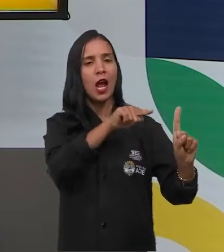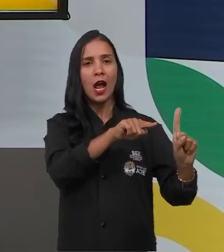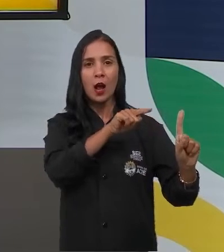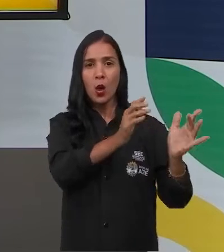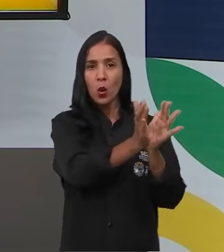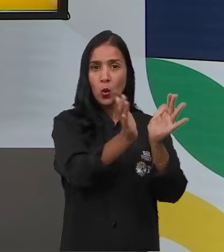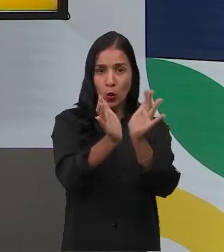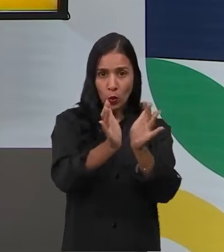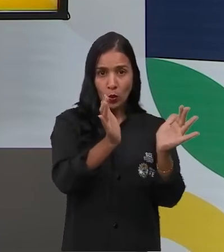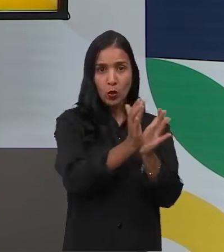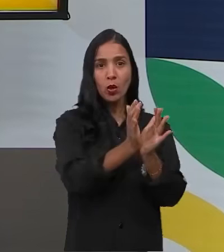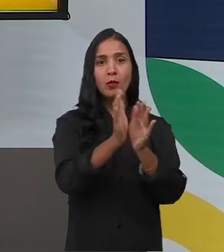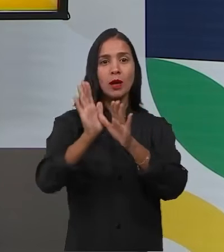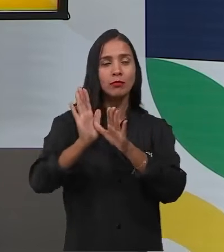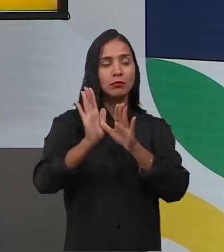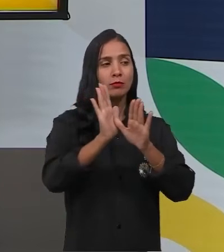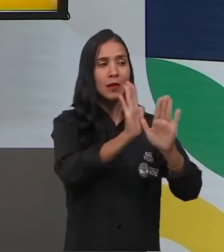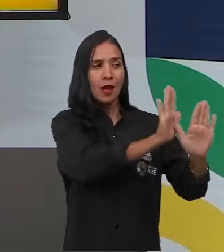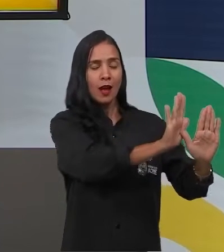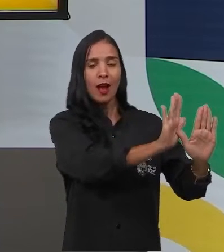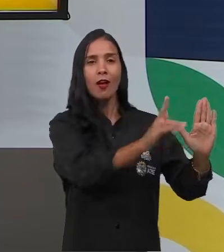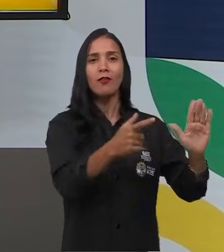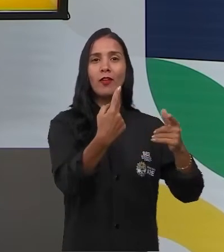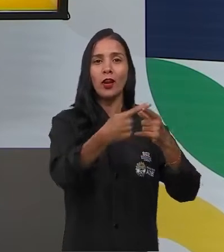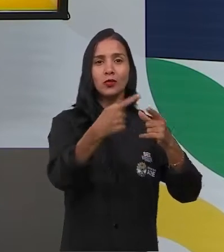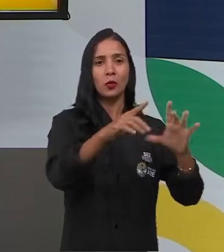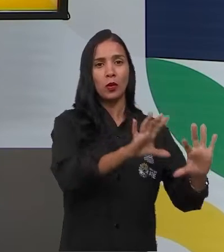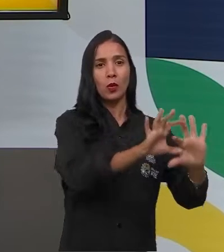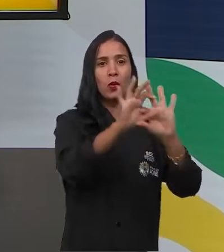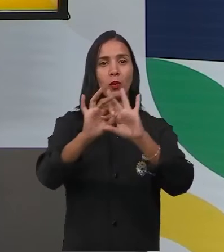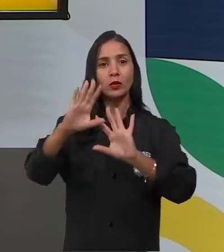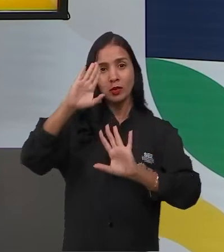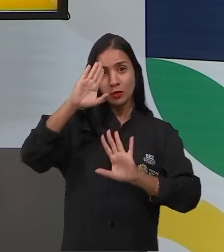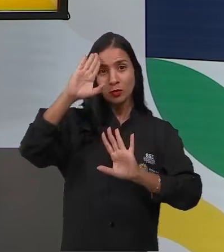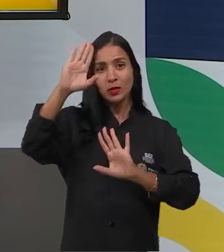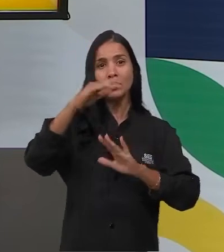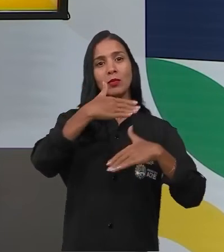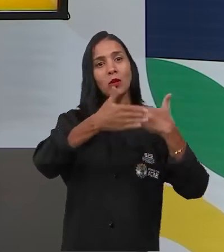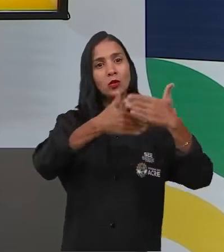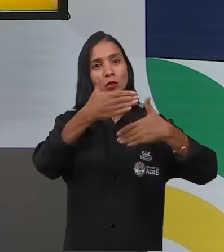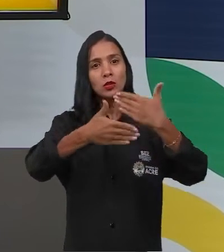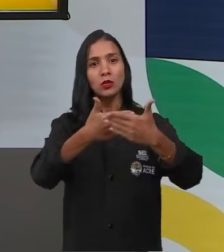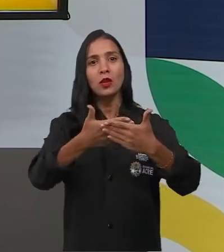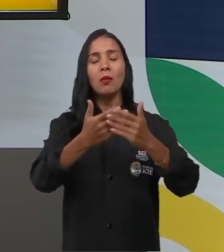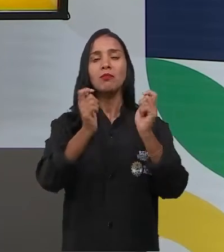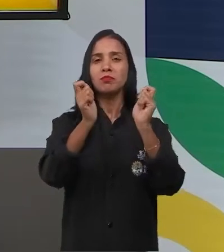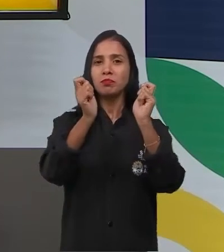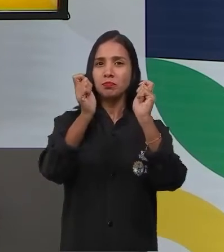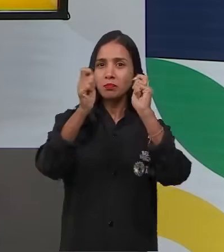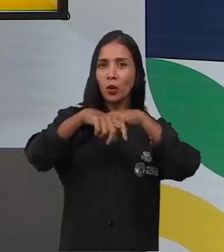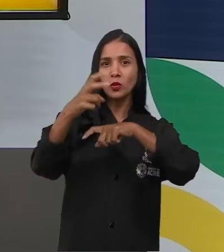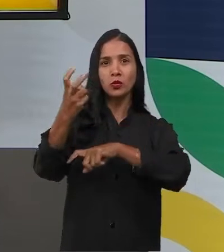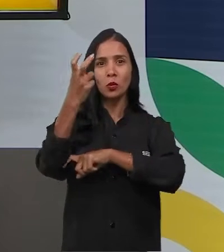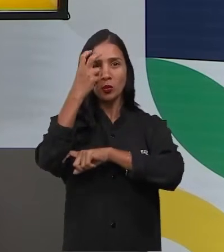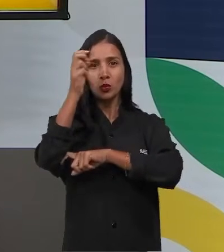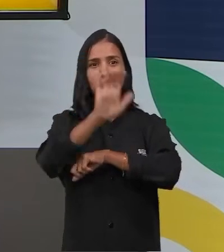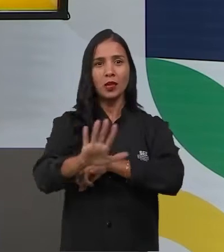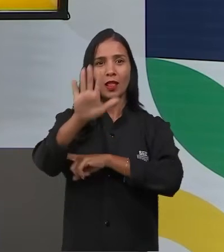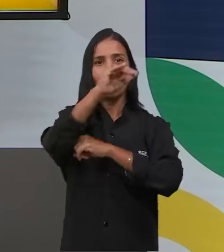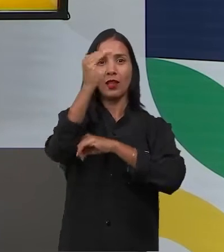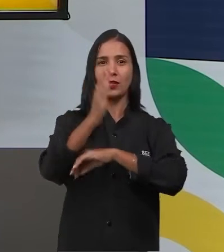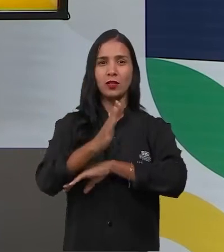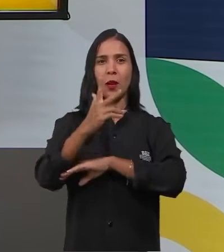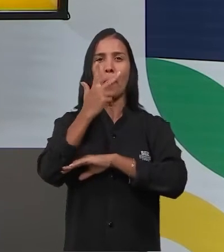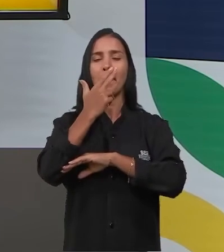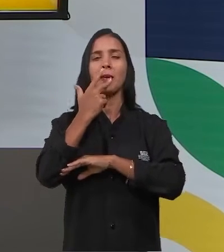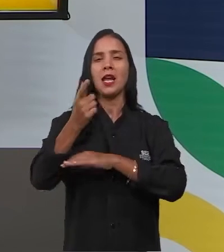inferiorizadas, retiradas dentro do contexto principal do que se pode dizer como cultura nacional. Ou seja, é